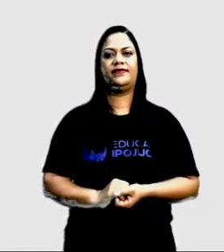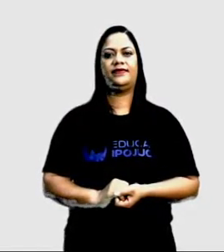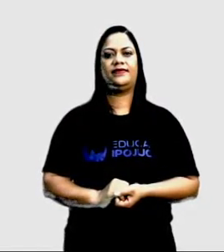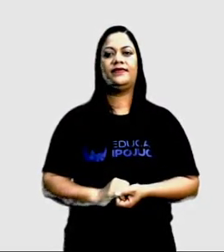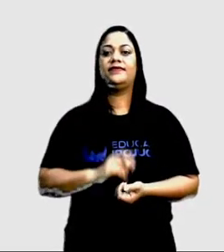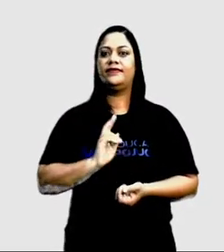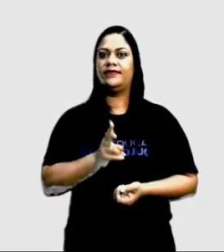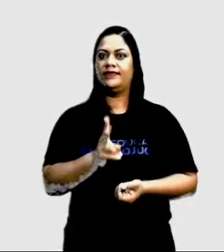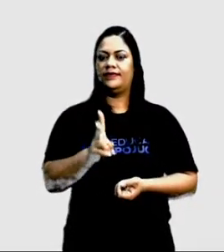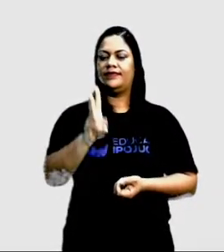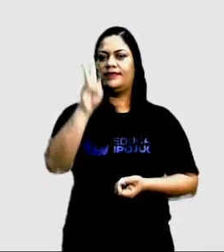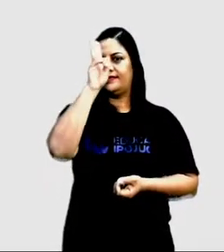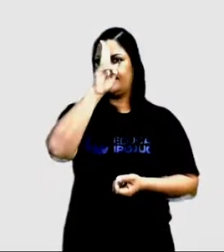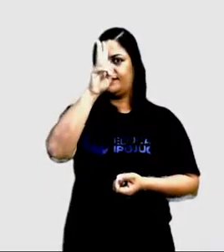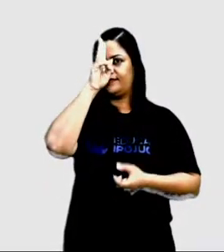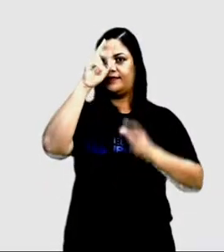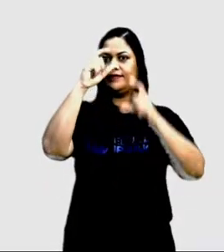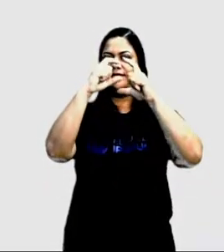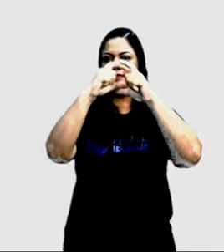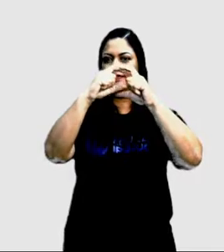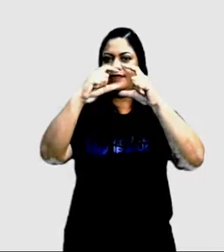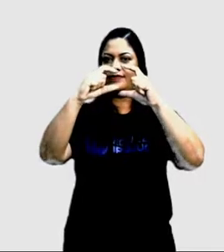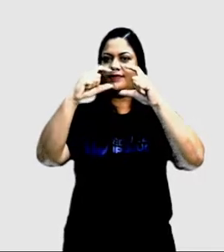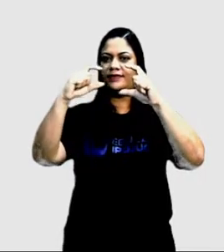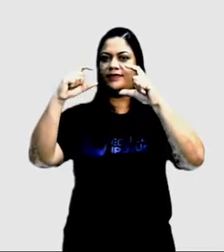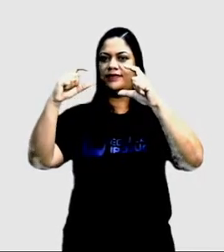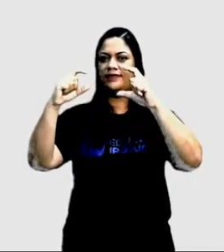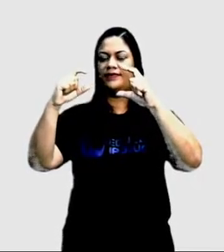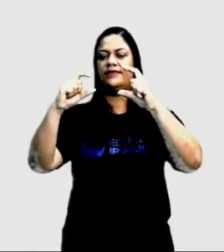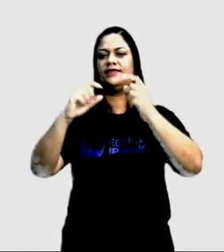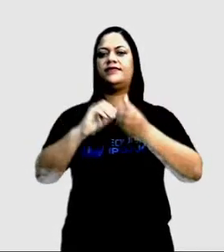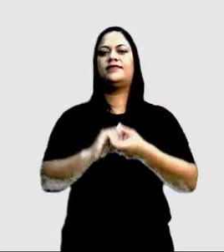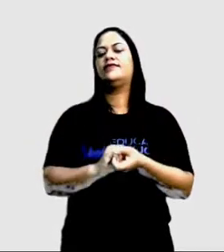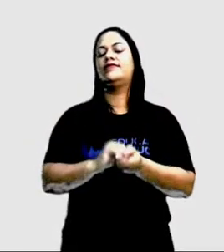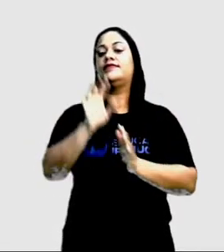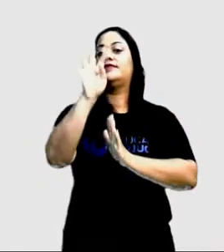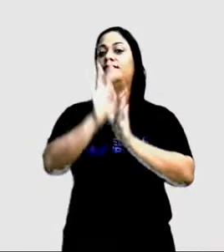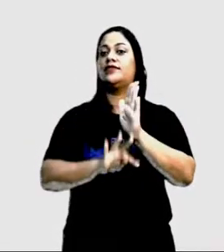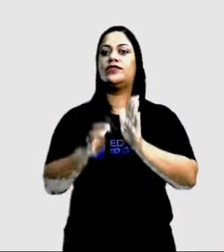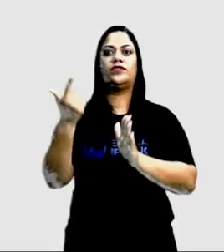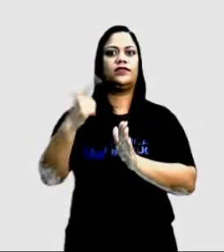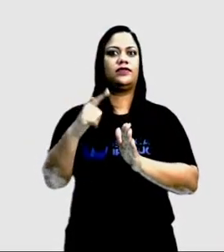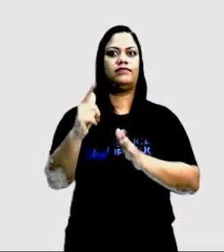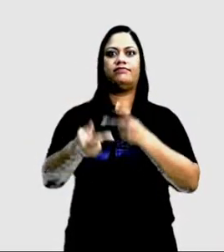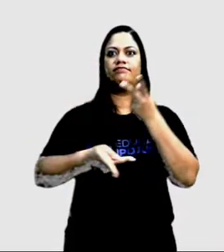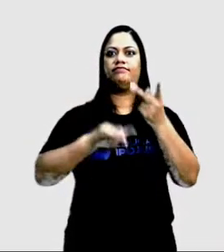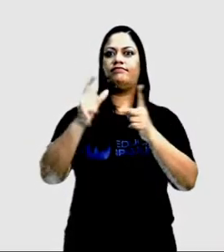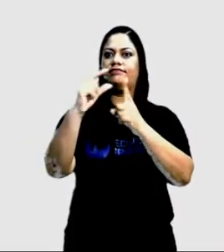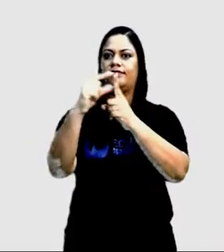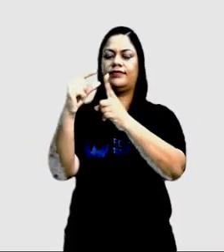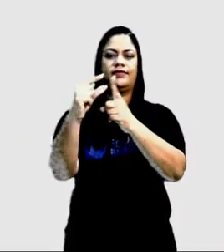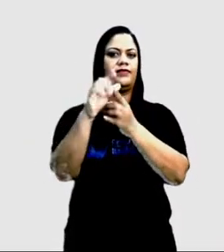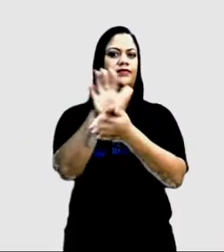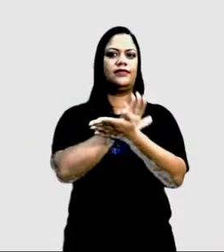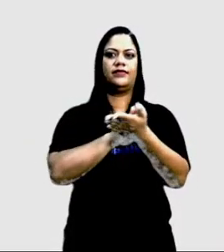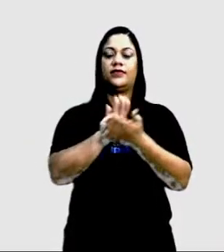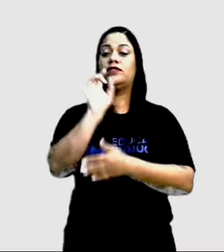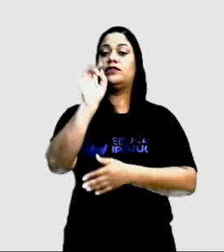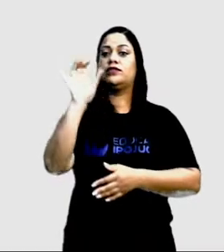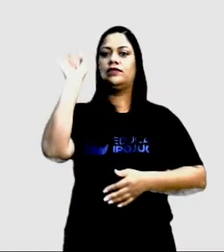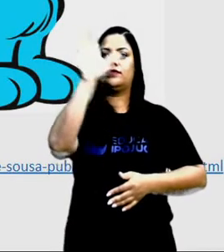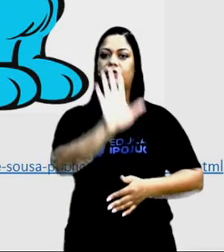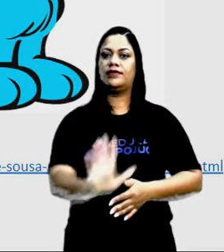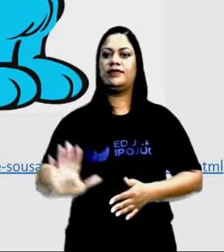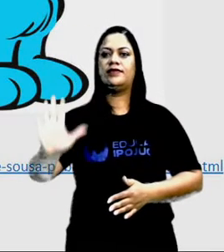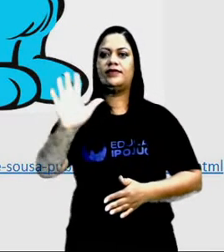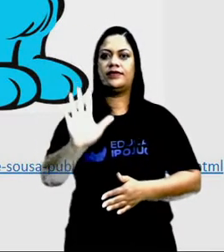Geralmente, as histórias em quadrinhos, com textos não verbais, né? Eles não têm palavras nenhuma, apenas